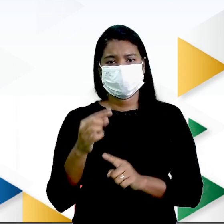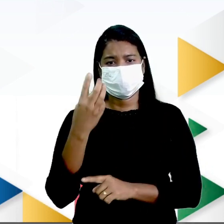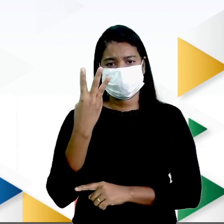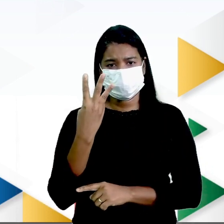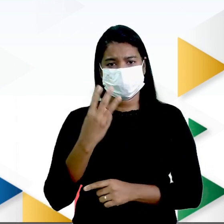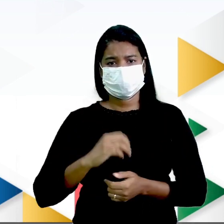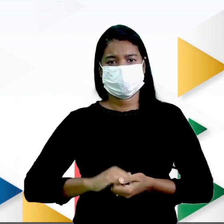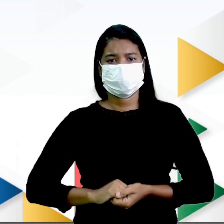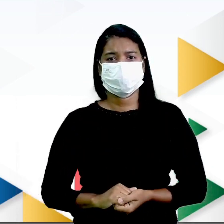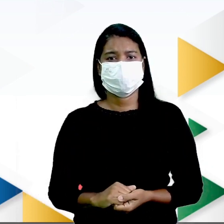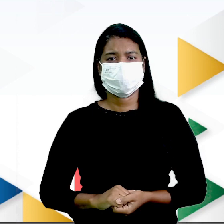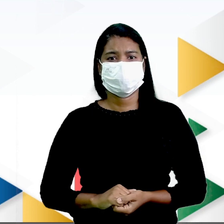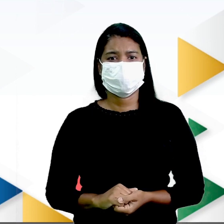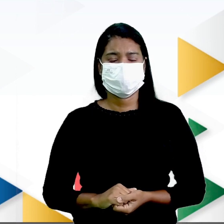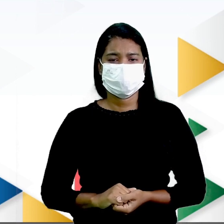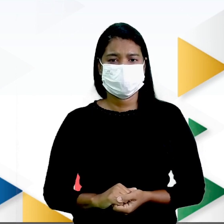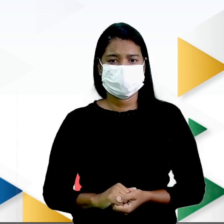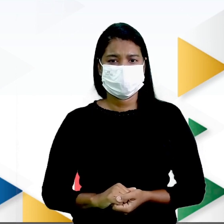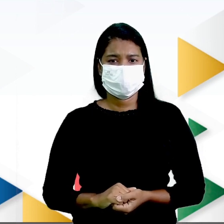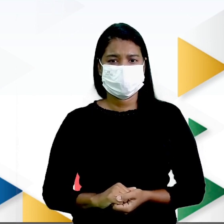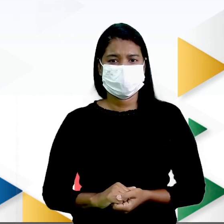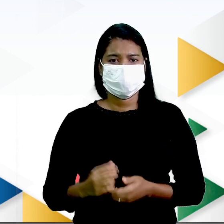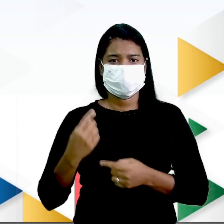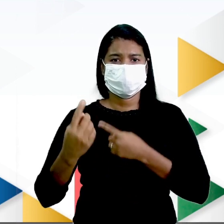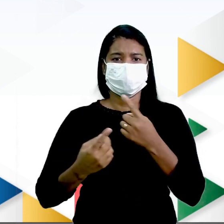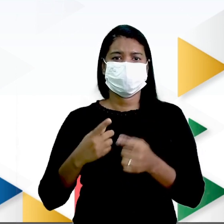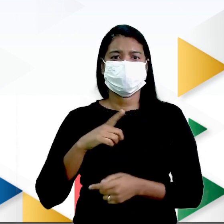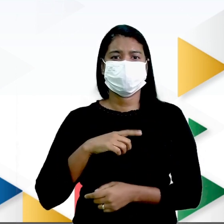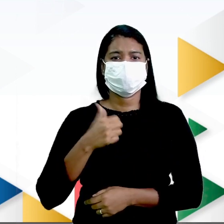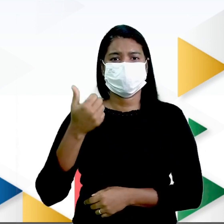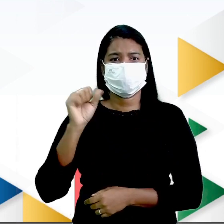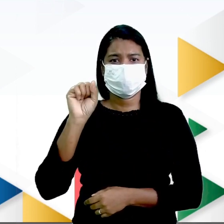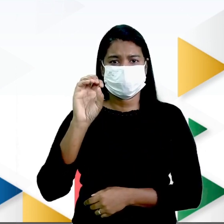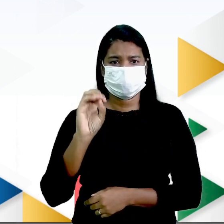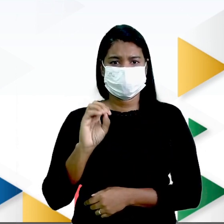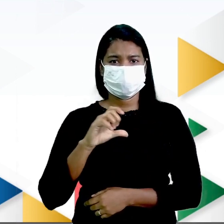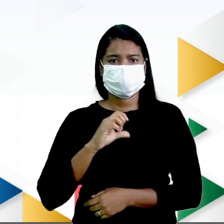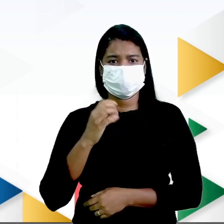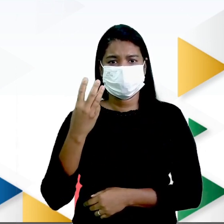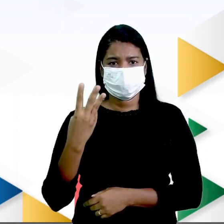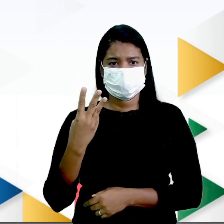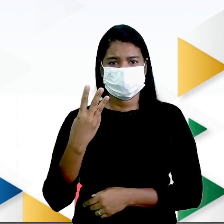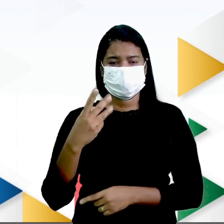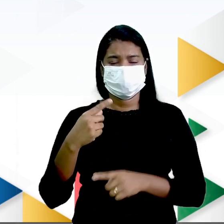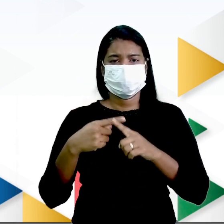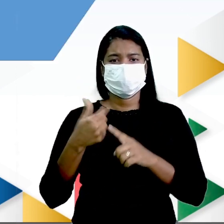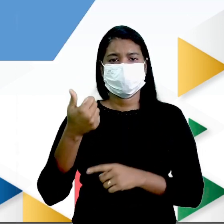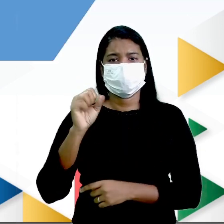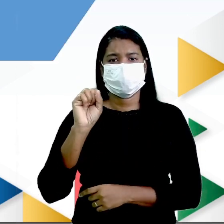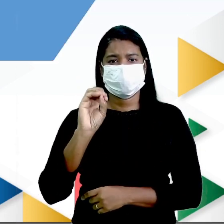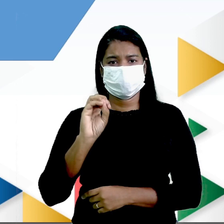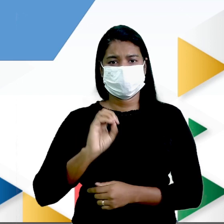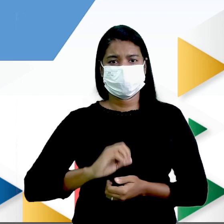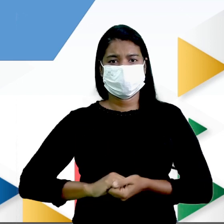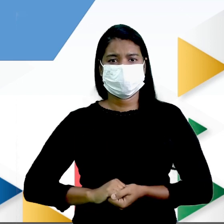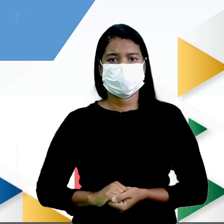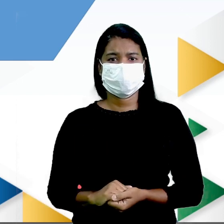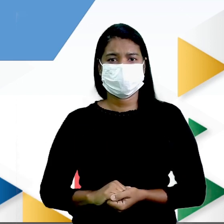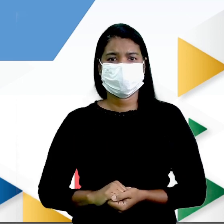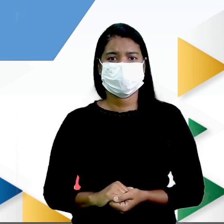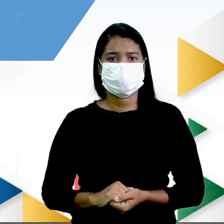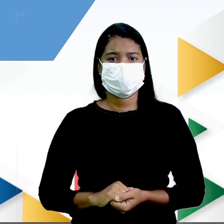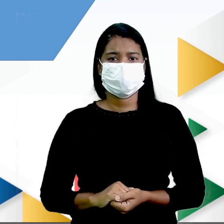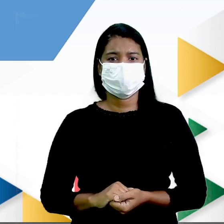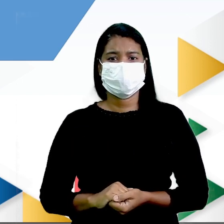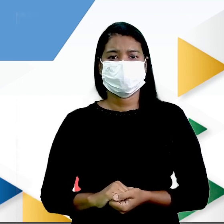tá vendo? Formados. Então, se cada triângulo mede 180, eu vou ter 3 vezes 180. Então, 3 vezes 180